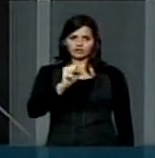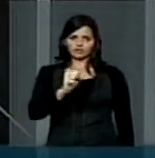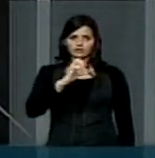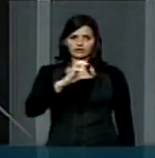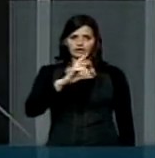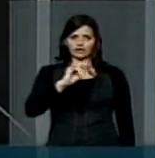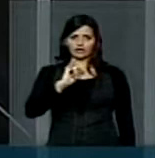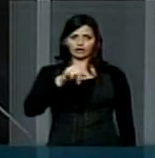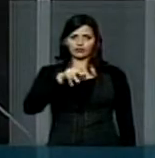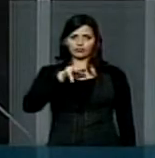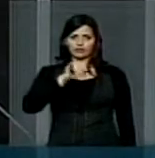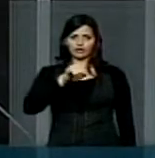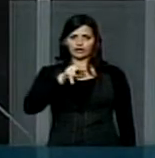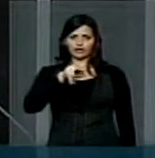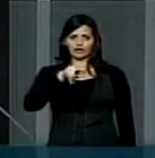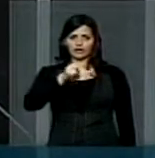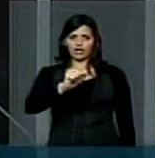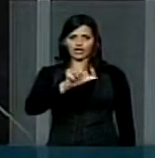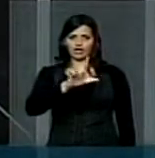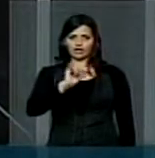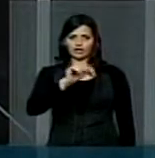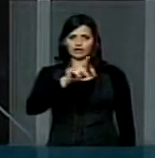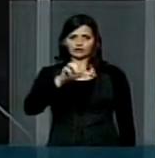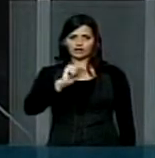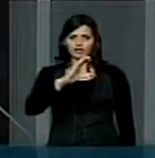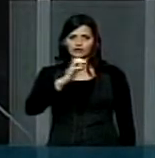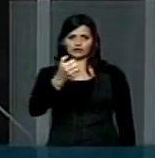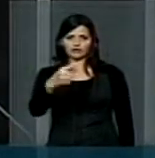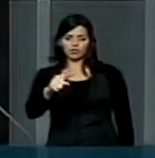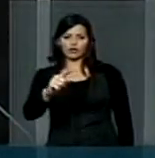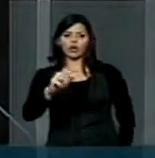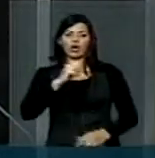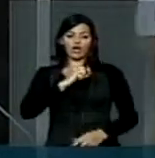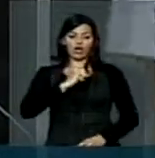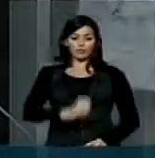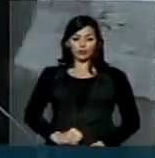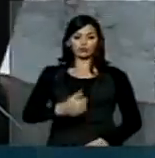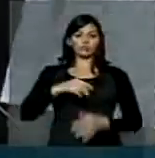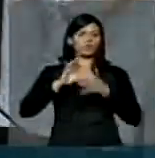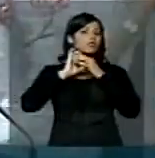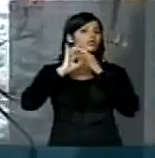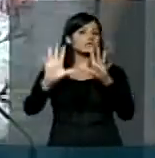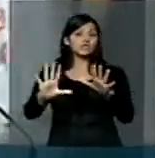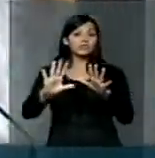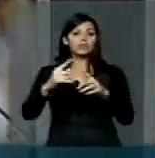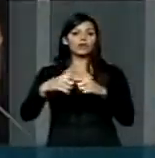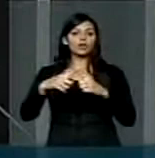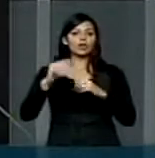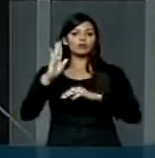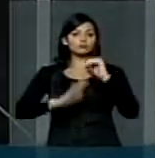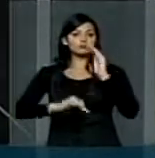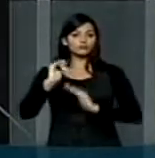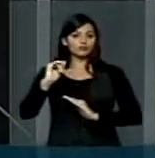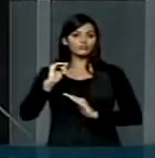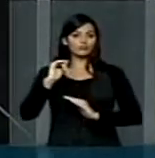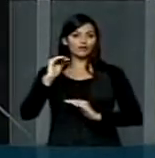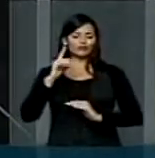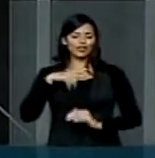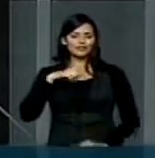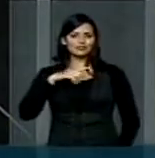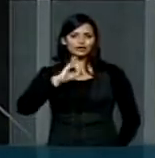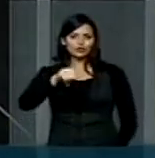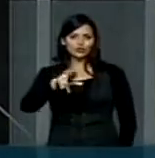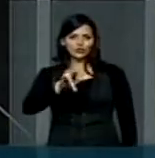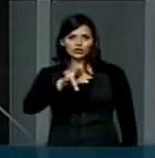descriminalização do aborto. Neste relatório, os senhores juristas estão propondo, o